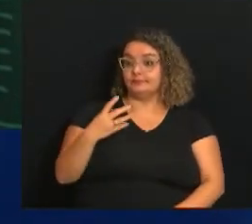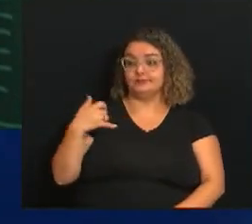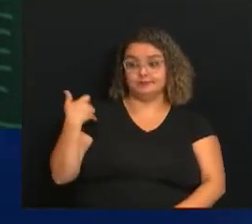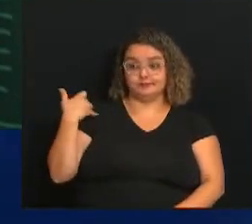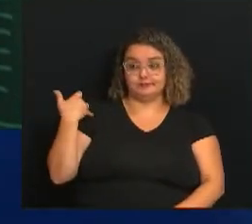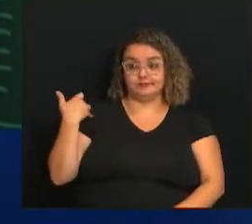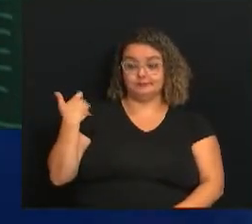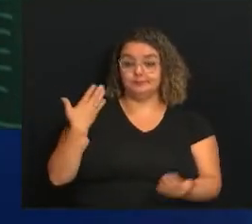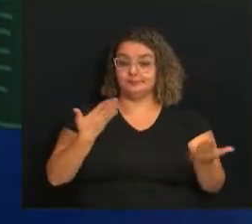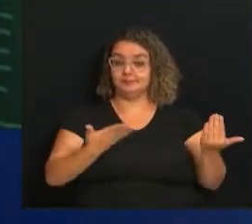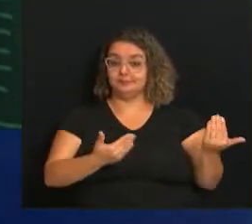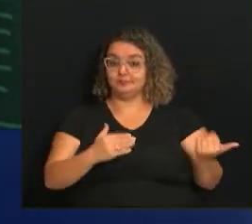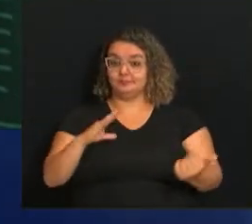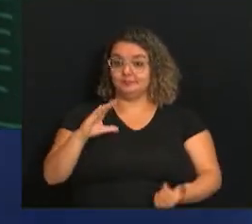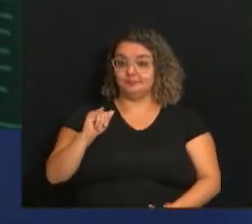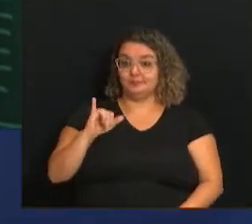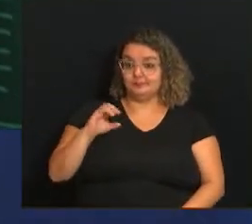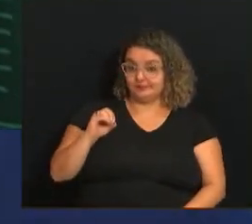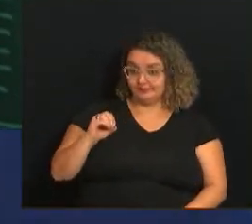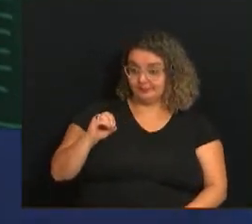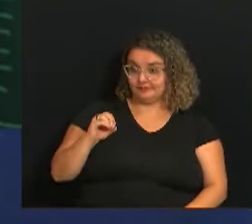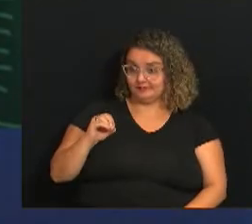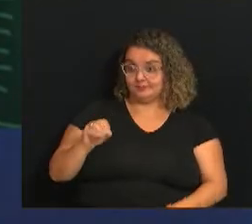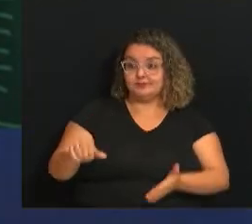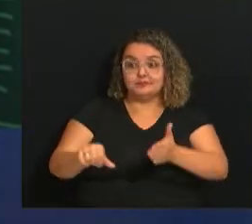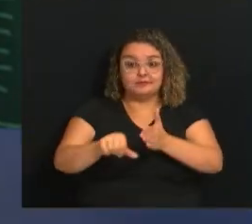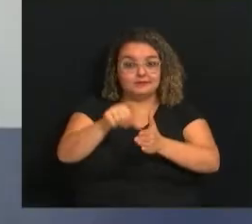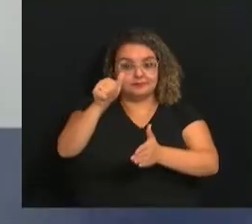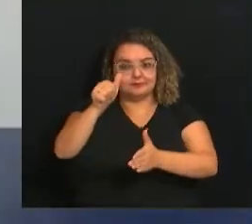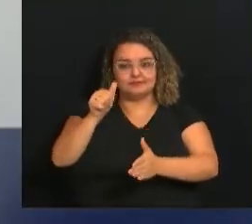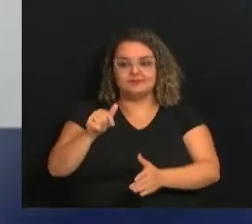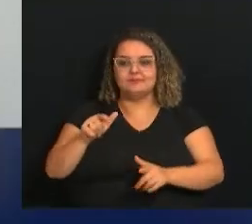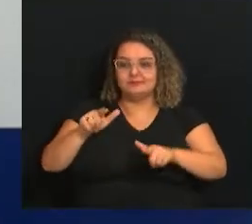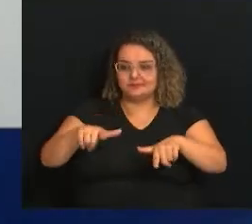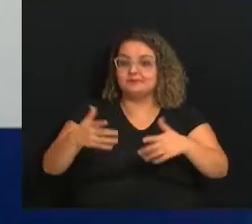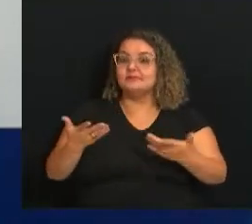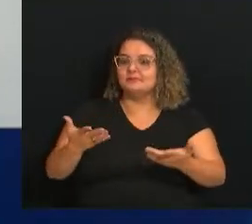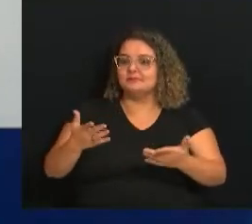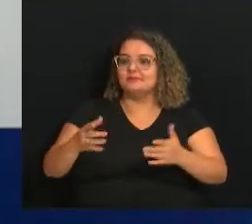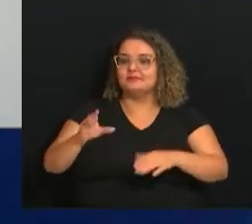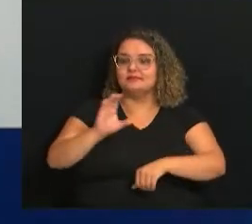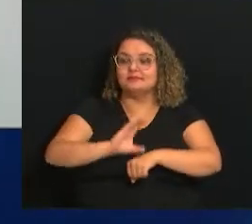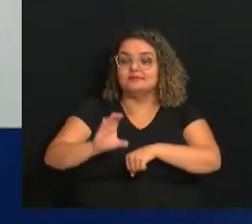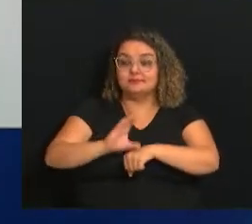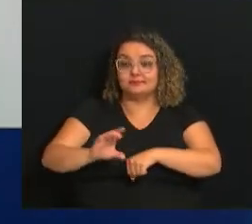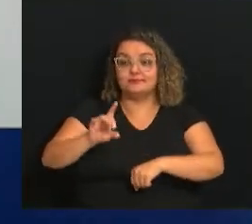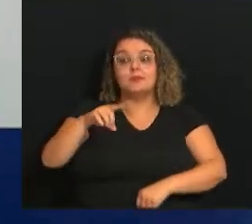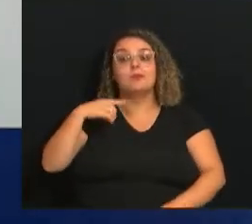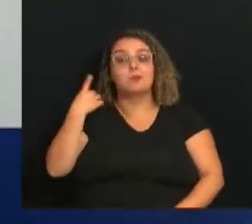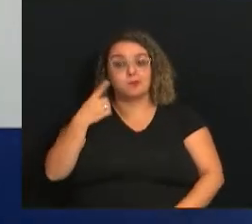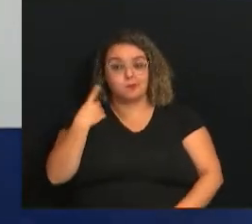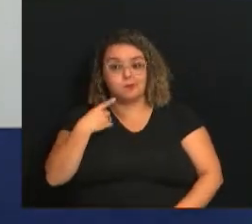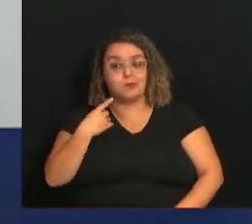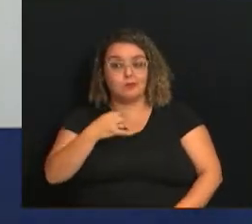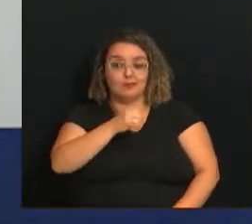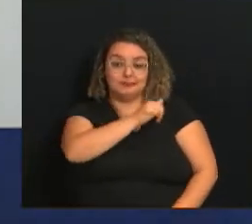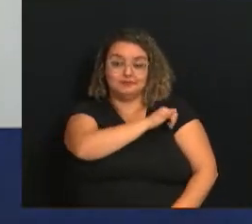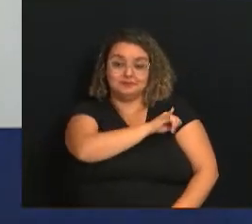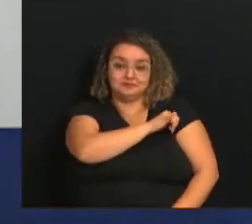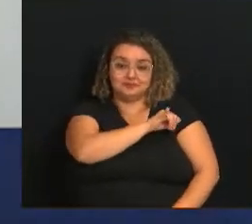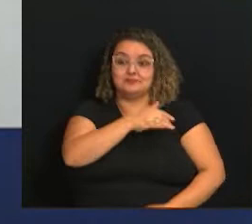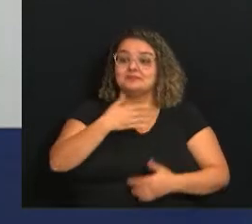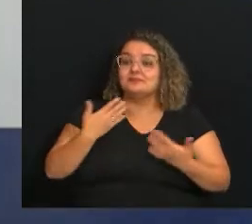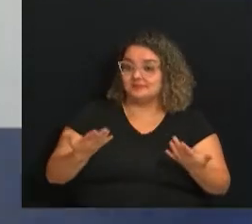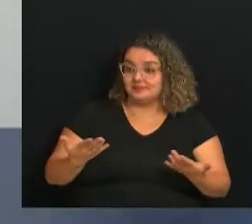jovem Caio Tempone passou em primeiro lugar no curso de Direito em Universidade do Rio de Janeiro e está